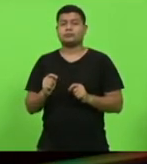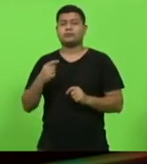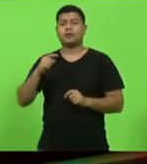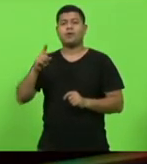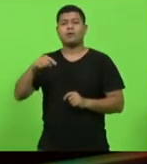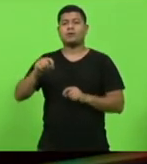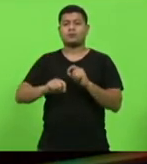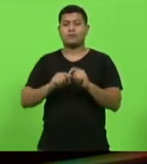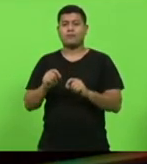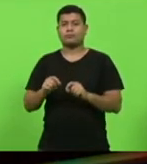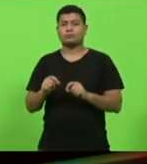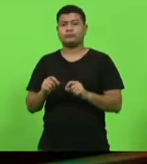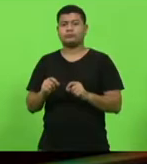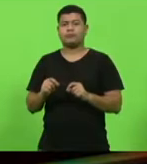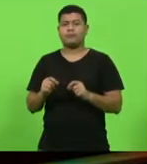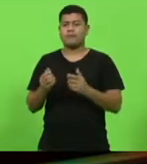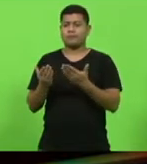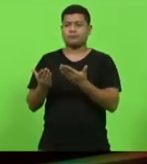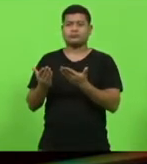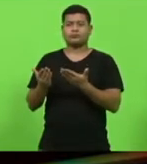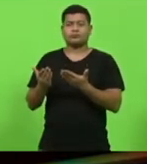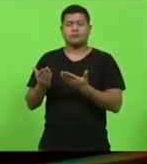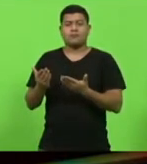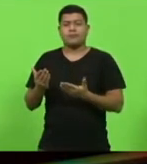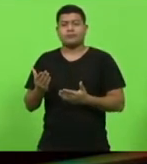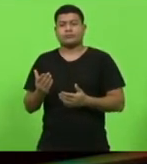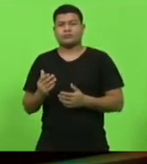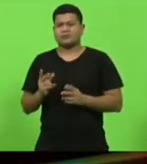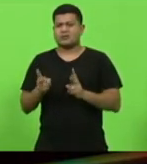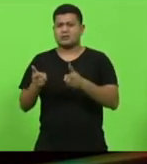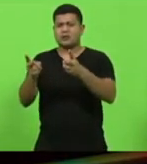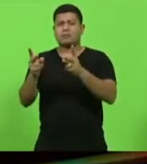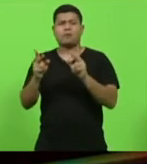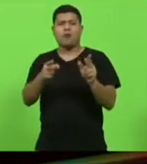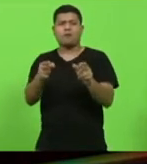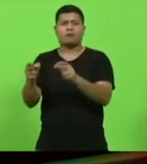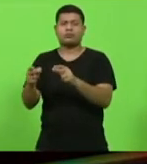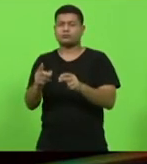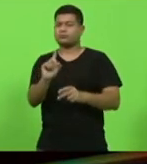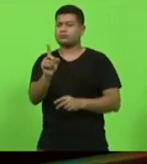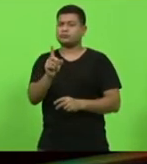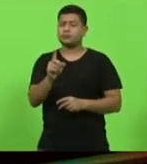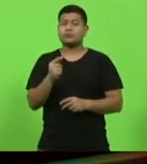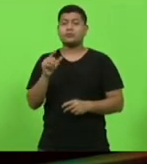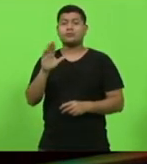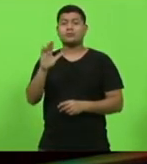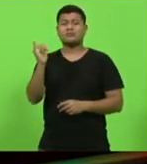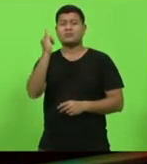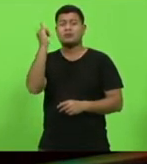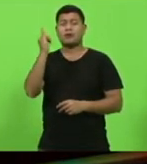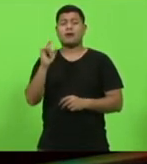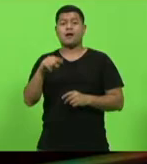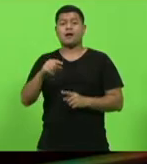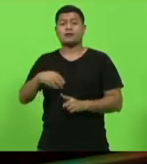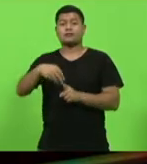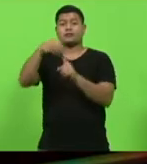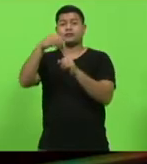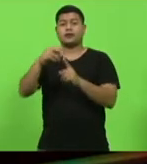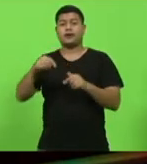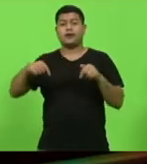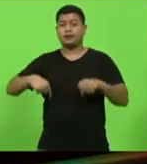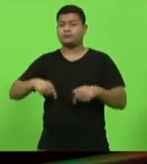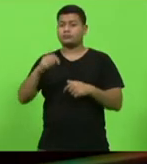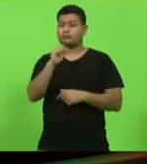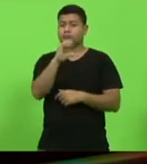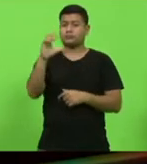tanto nenhum poder quanto me Ou tem outro mas o importante é ressaltar que historicamente Santa